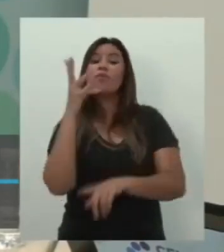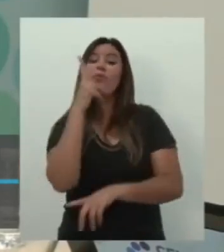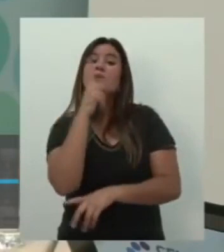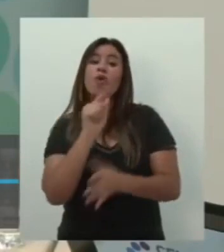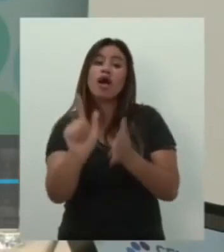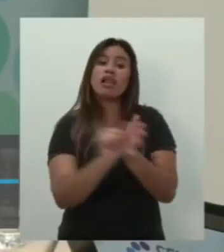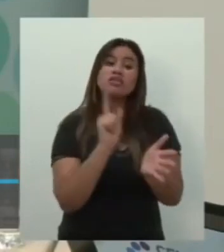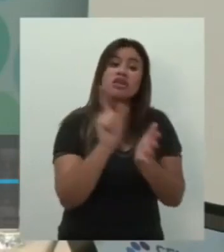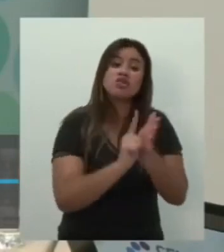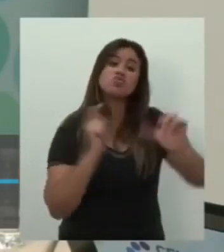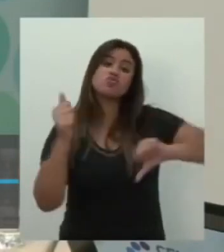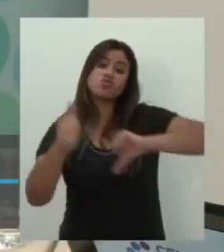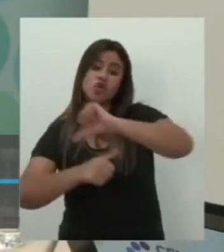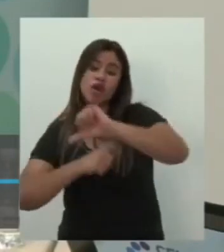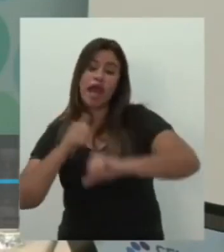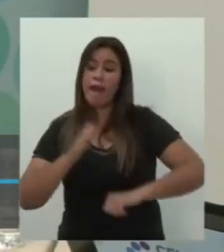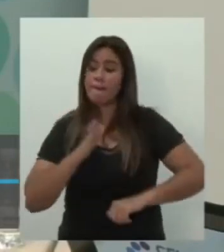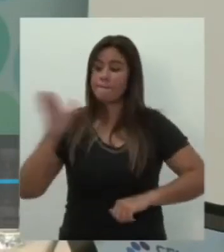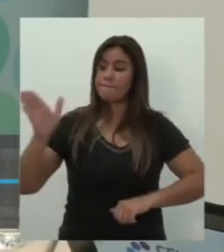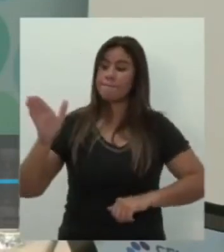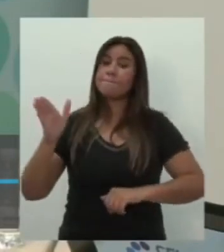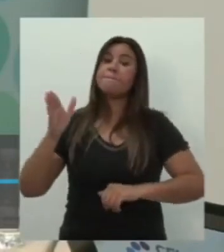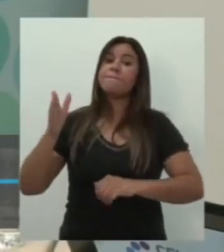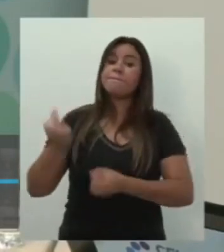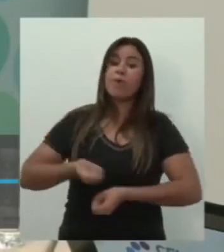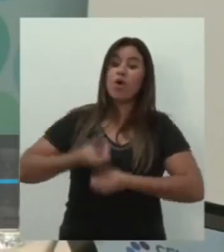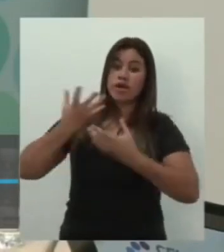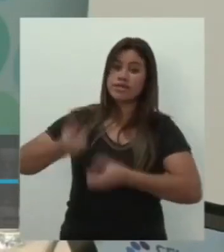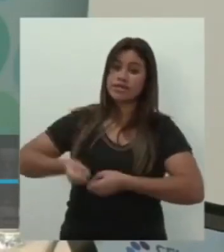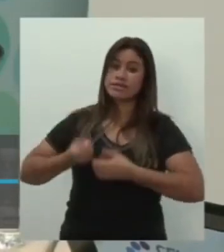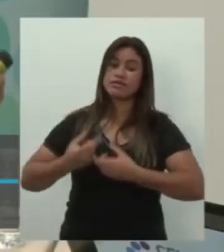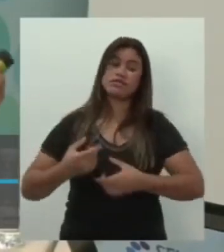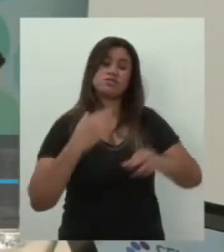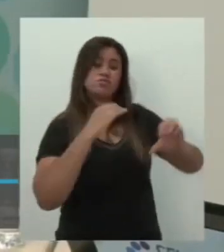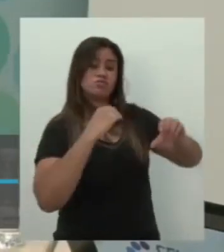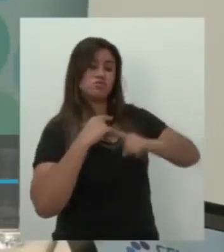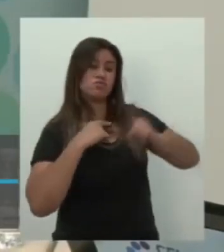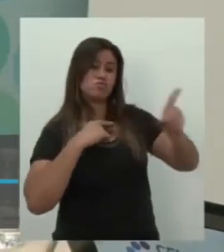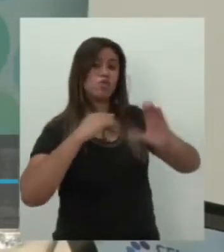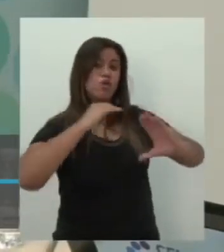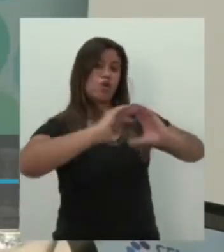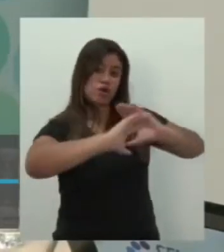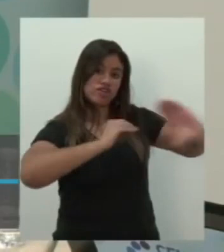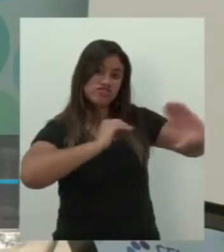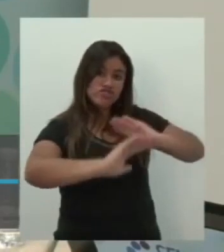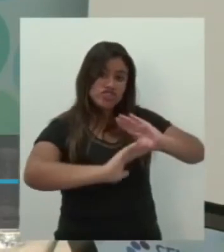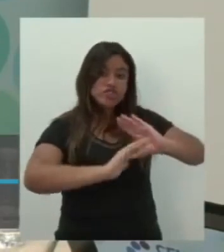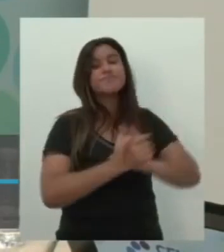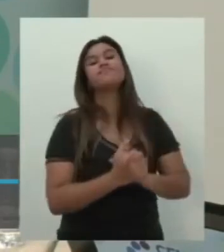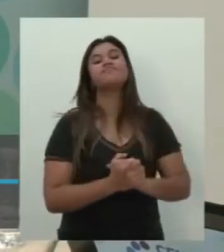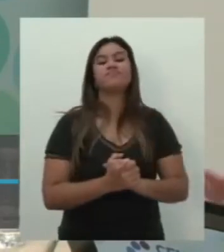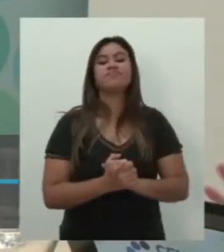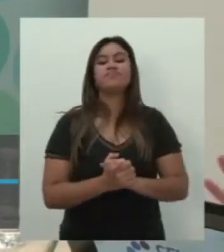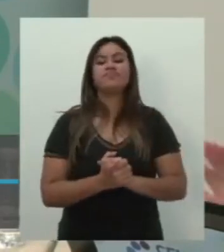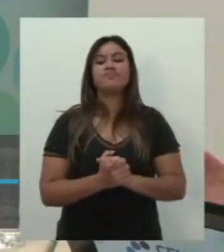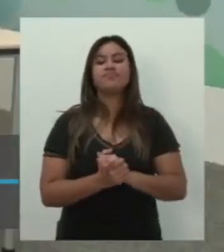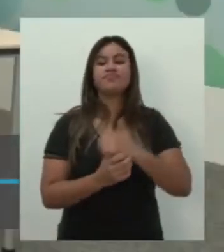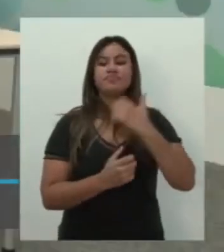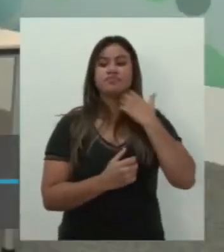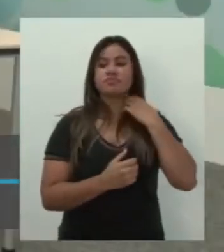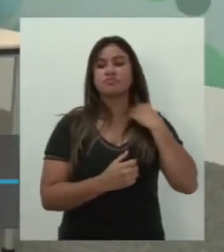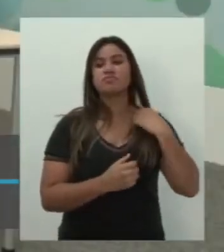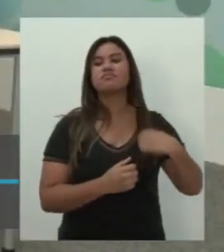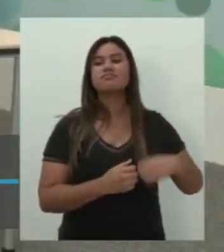a poesia ir para um lado e a música ir para outro, né? Mas vamos lá. Oi? Por